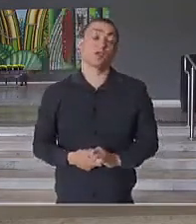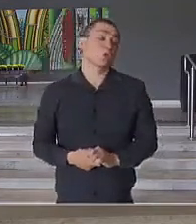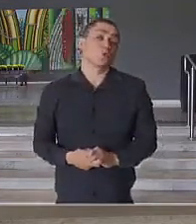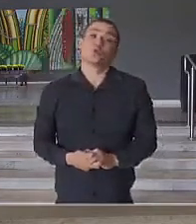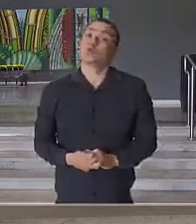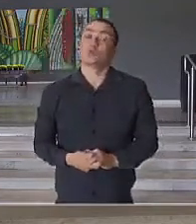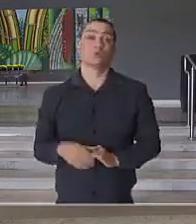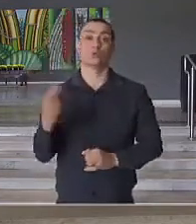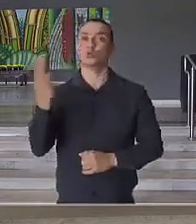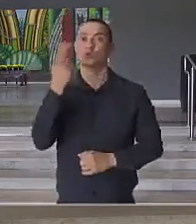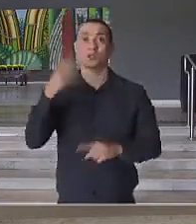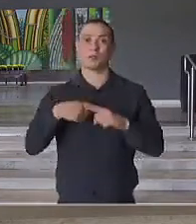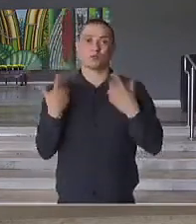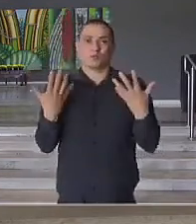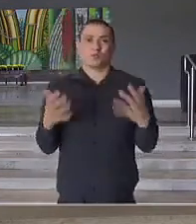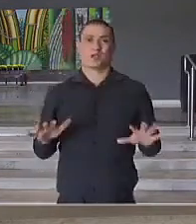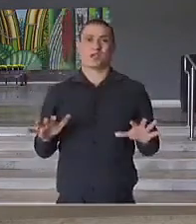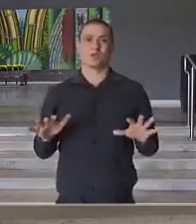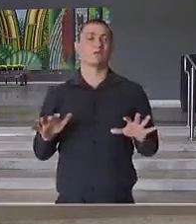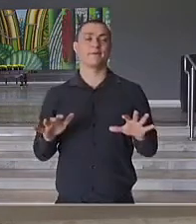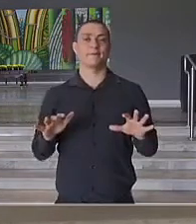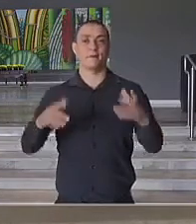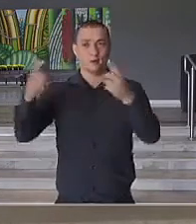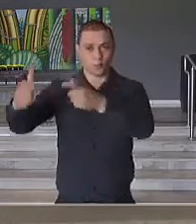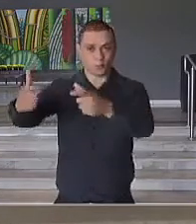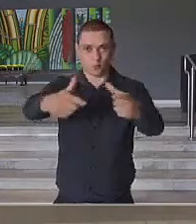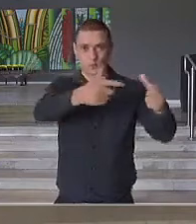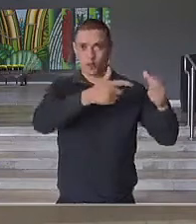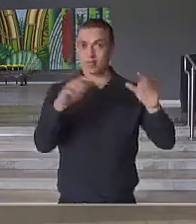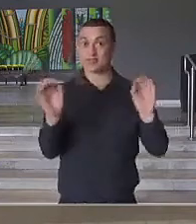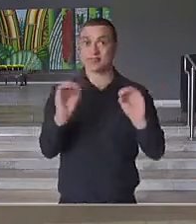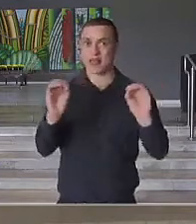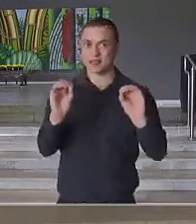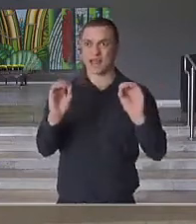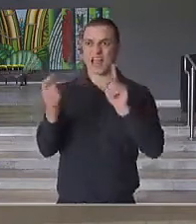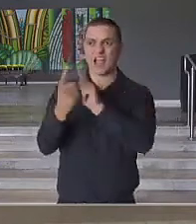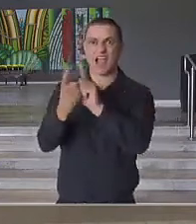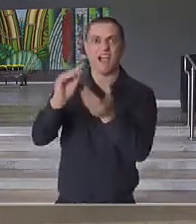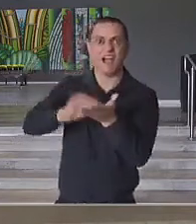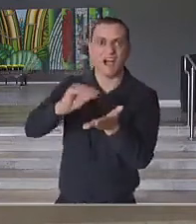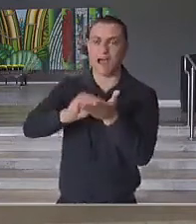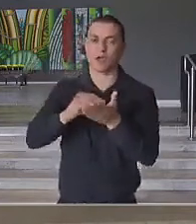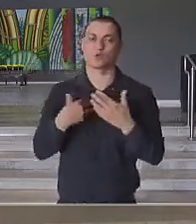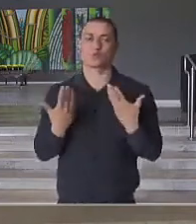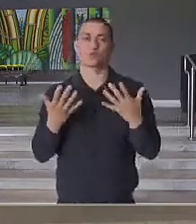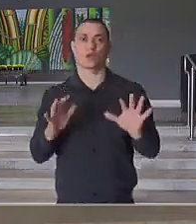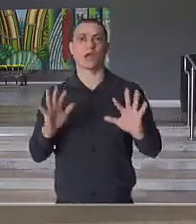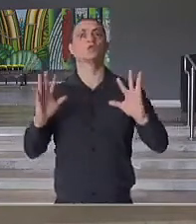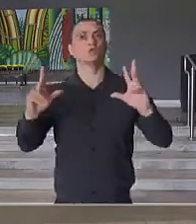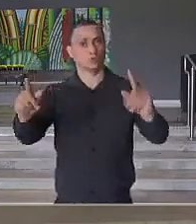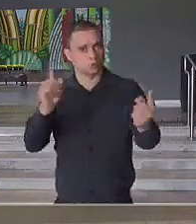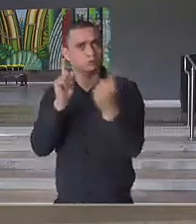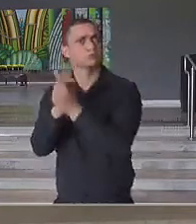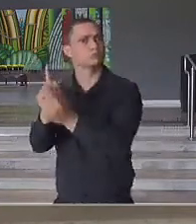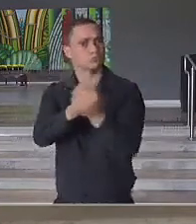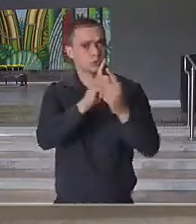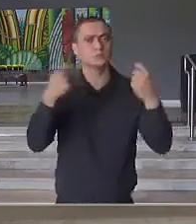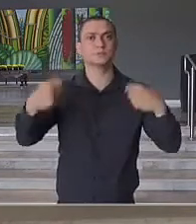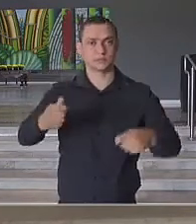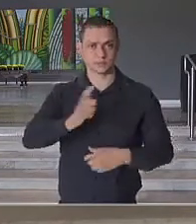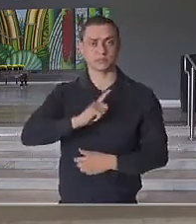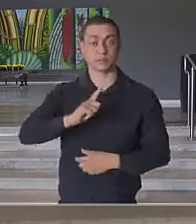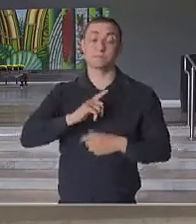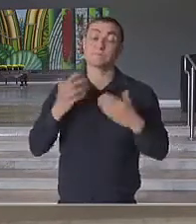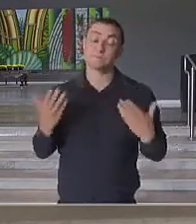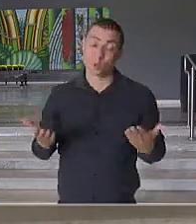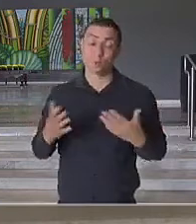e não queremos que nenhuma região deixe de ter o acolhimento dos seus pacientes.